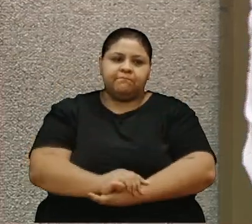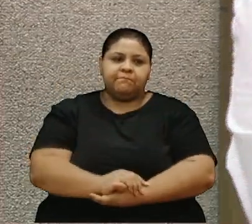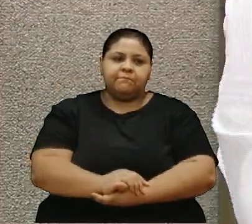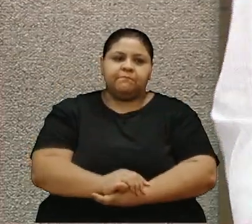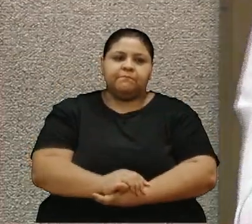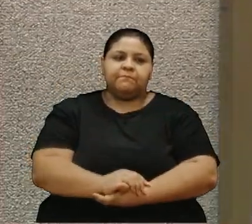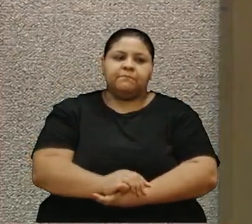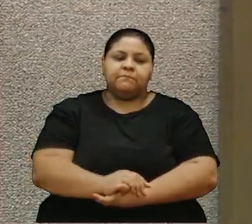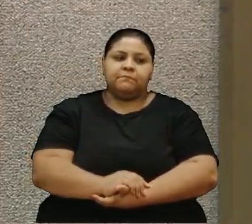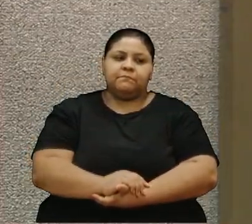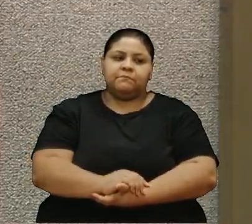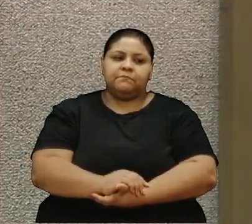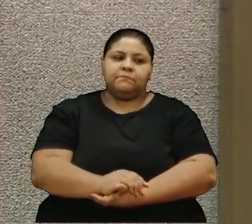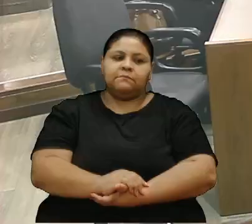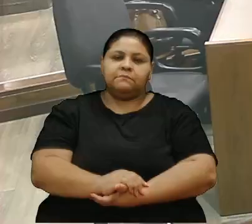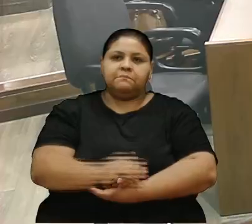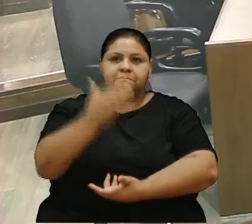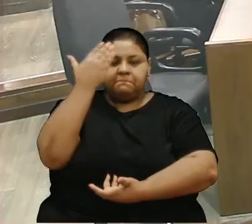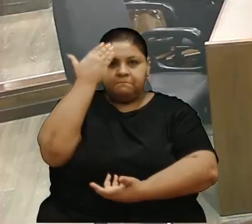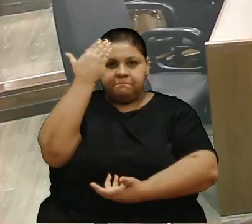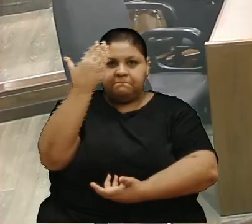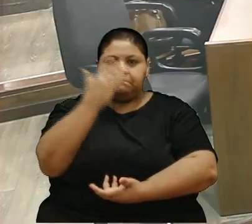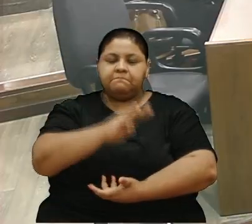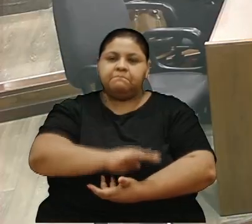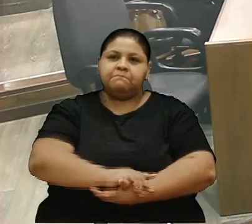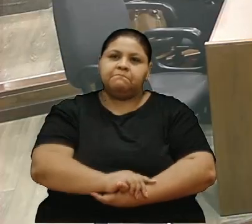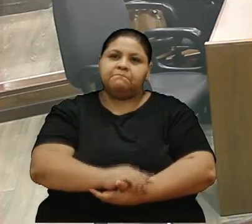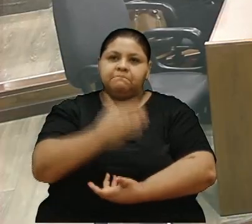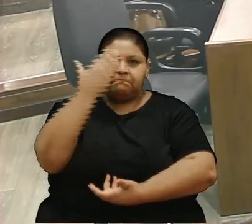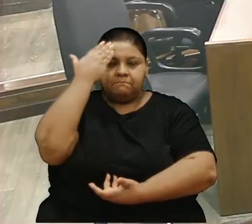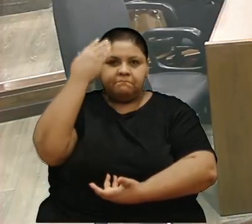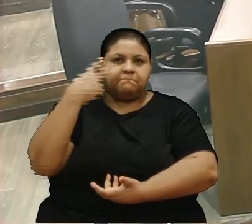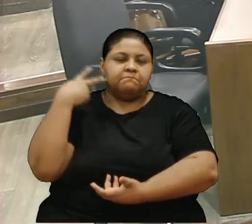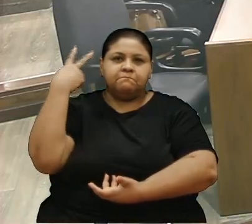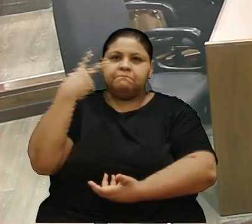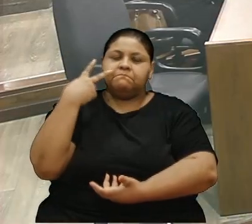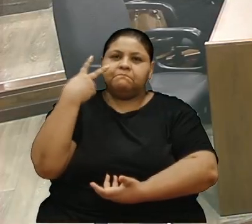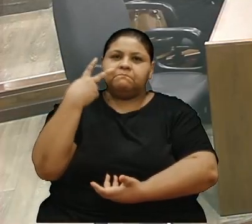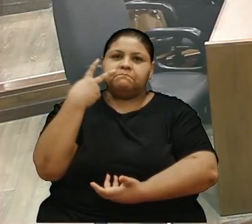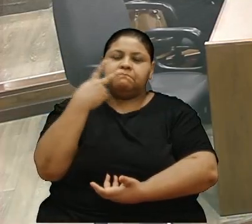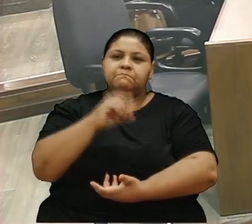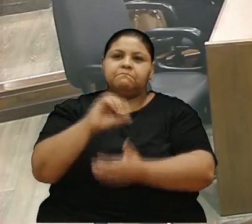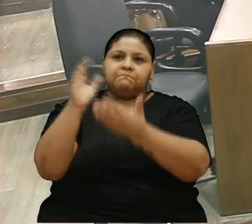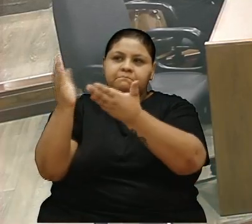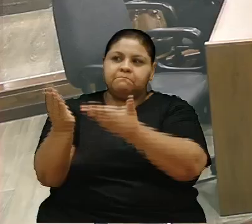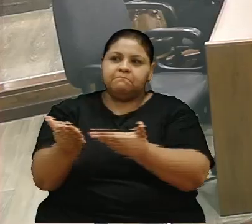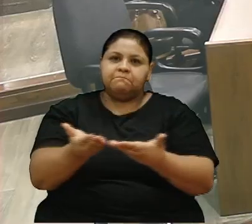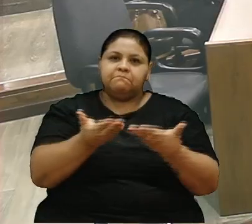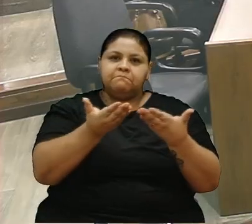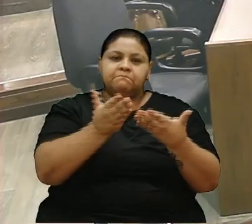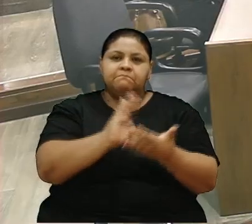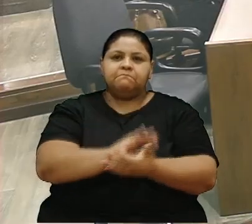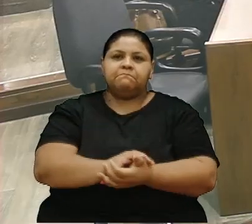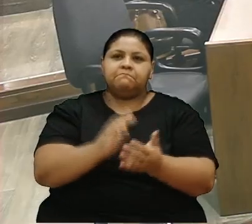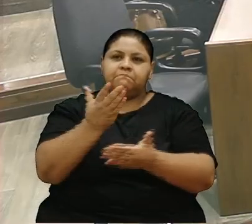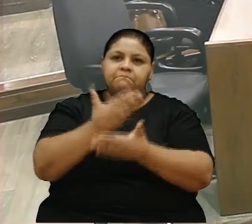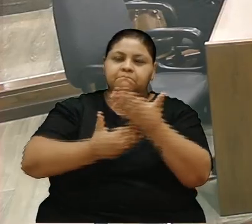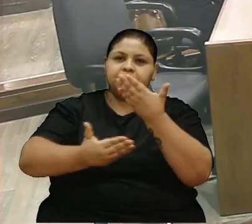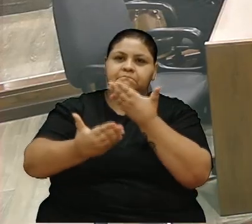obrigado. Obrigado a todos. Obrigado, vereador Eloy. Bem-vindos a todos e